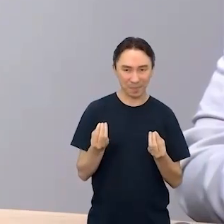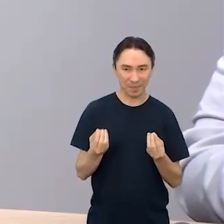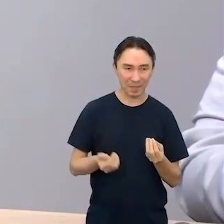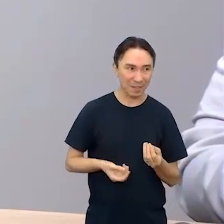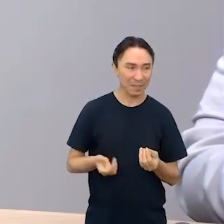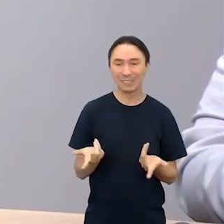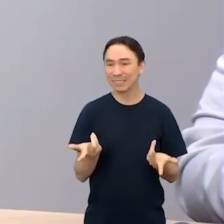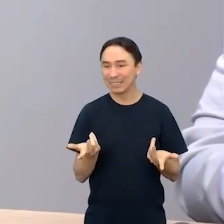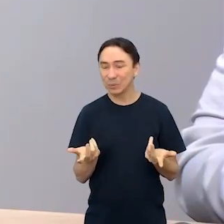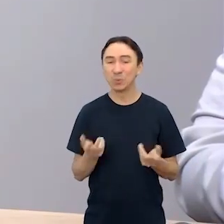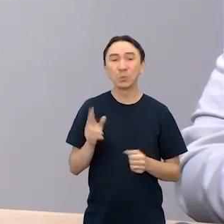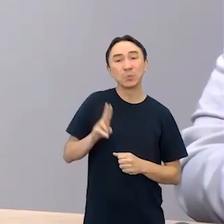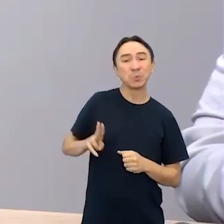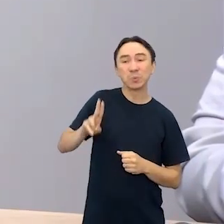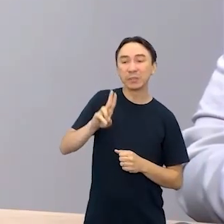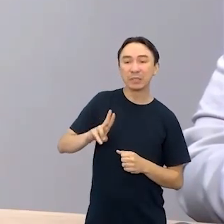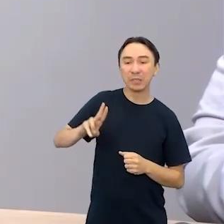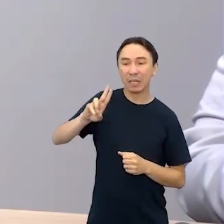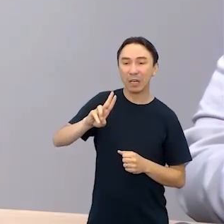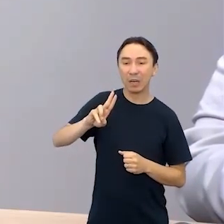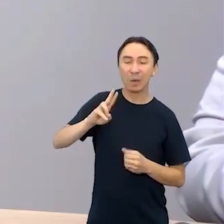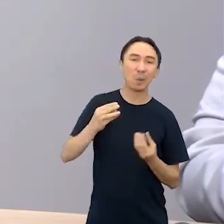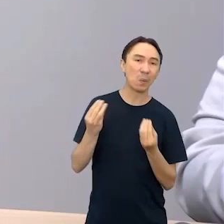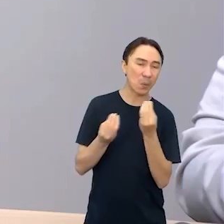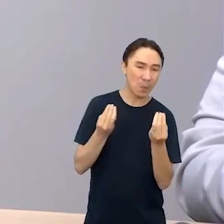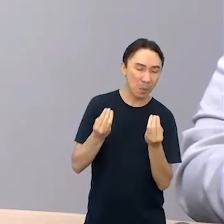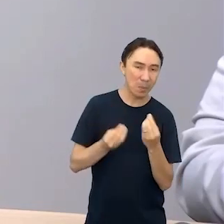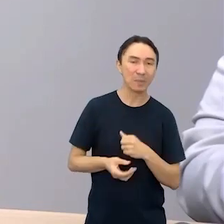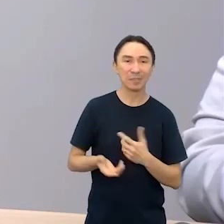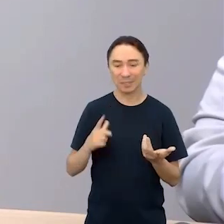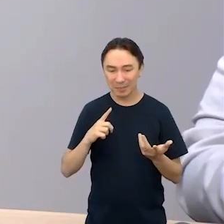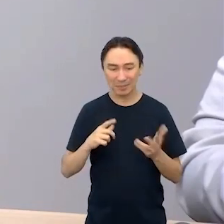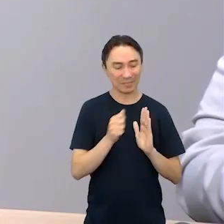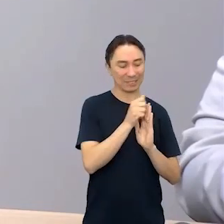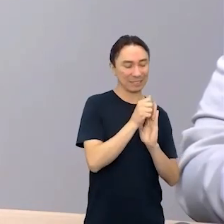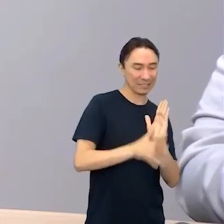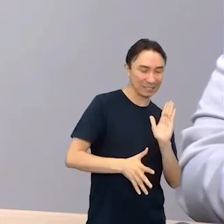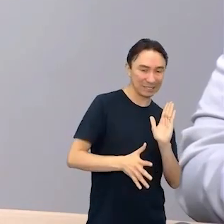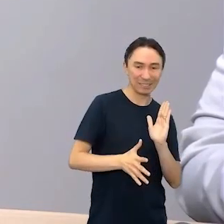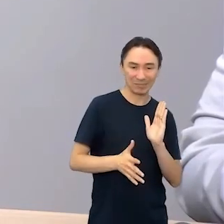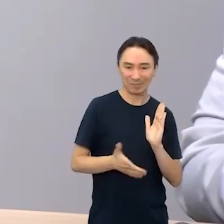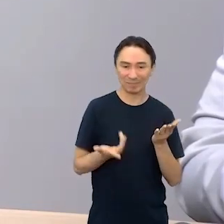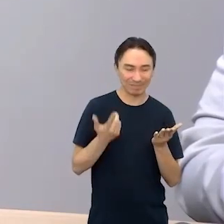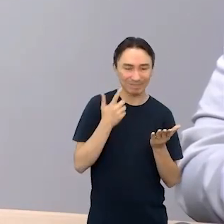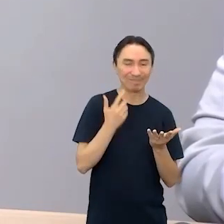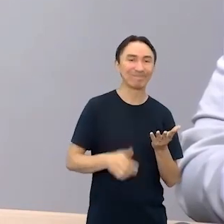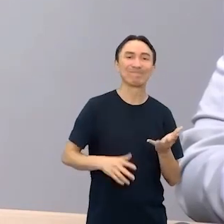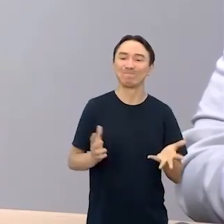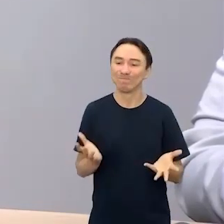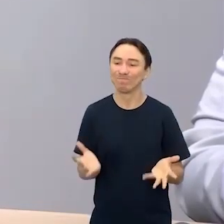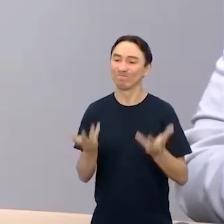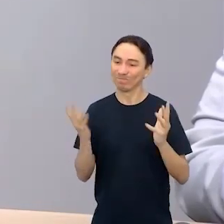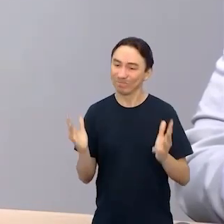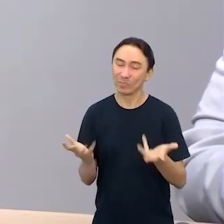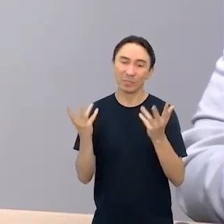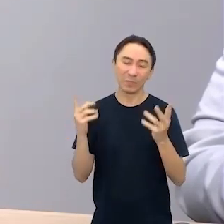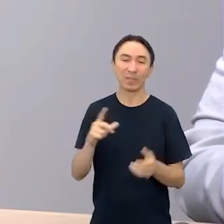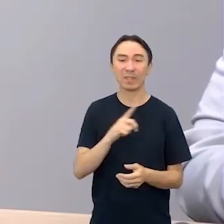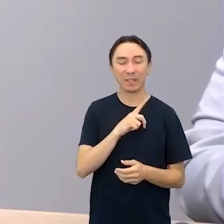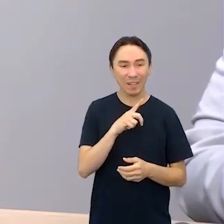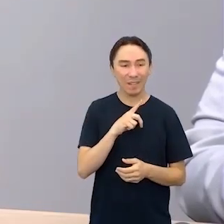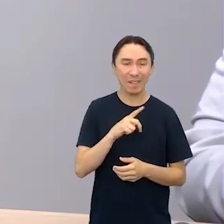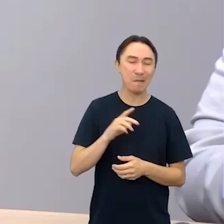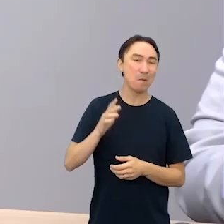como eu devo utilizar nas minhas atividades para poder estimular a oralidade e, sobretudo,